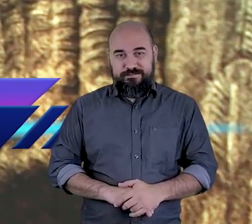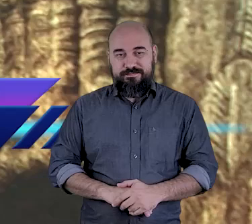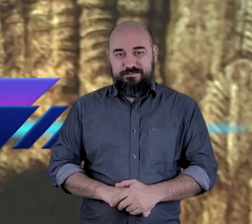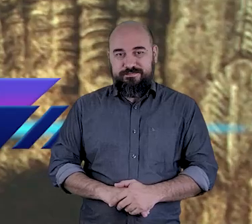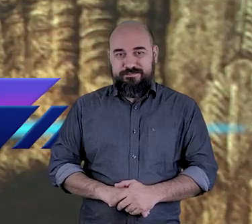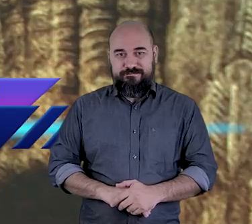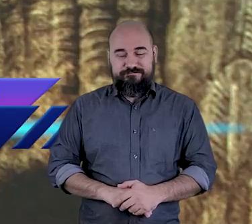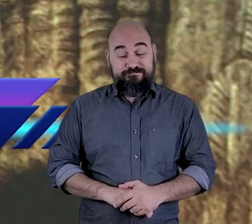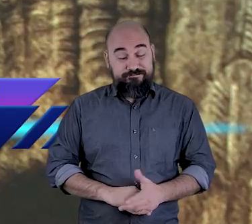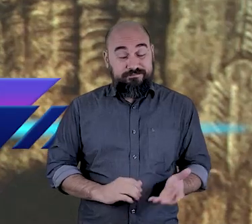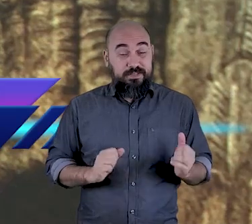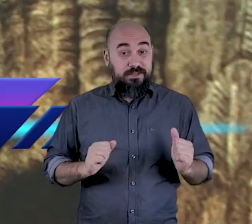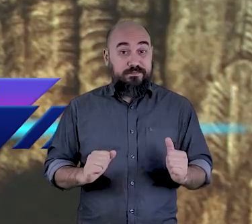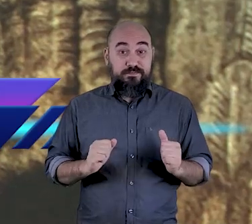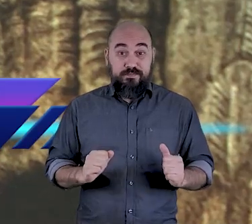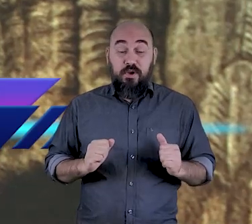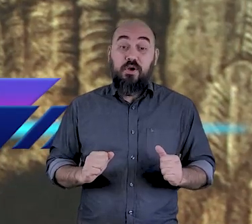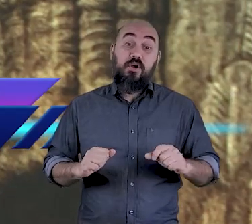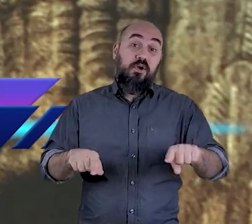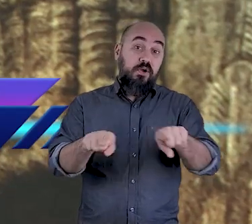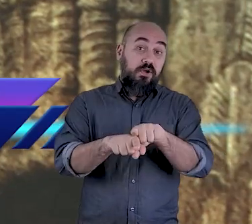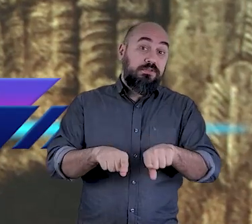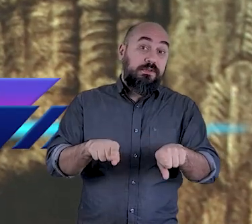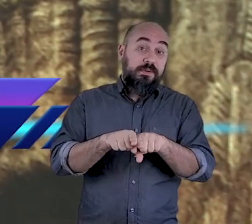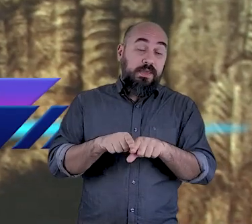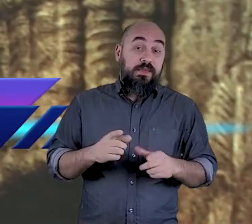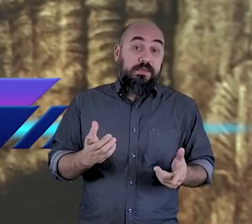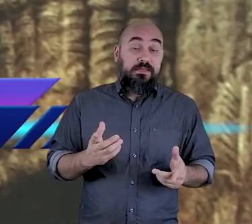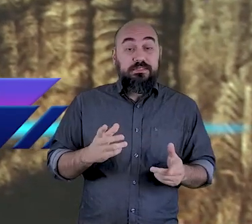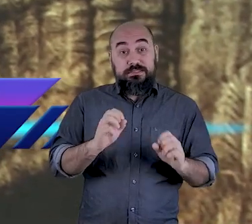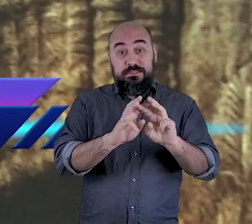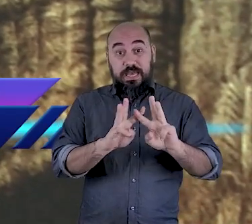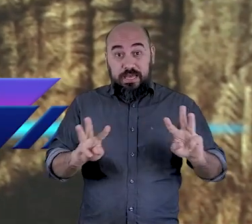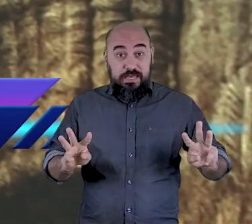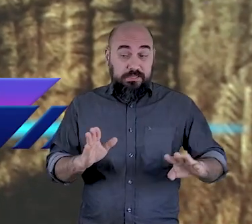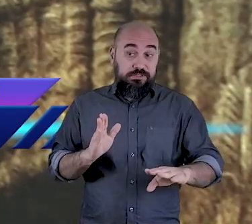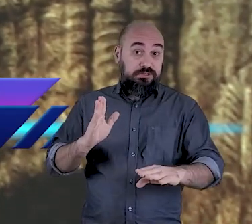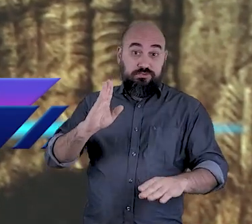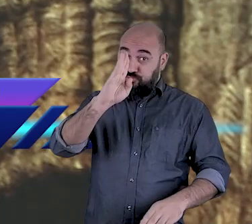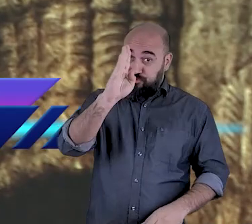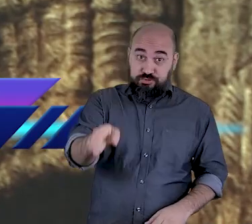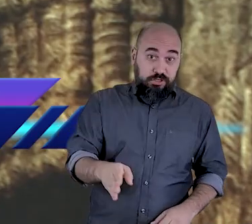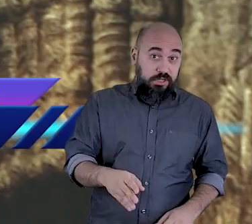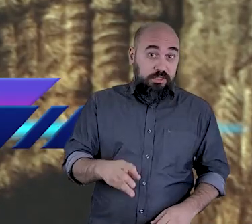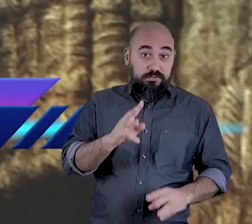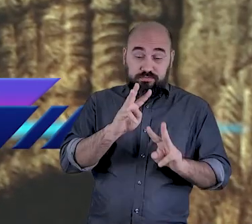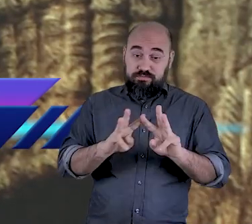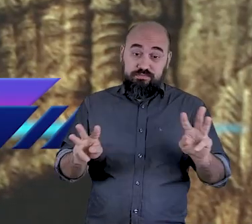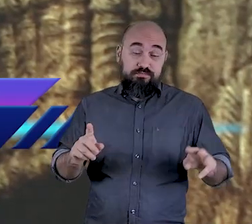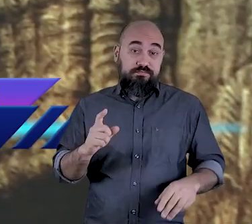982440077 você pode ainda também ir diretamente para o nosso site novo